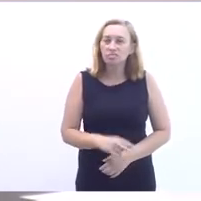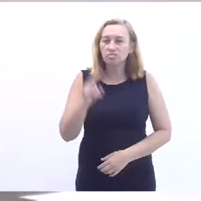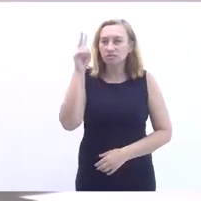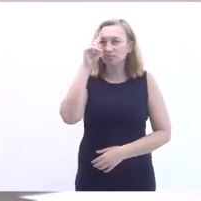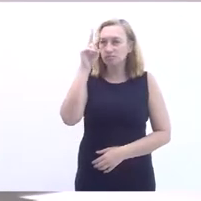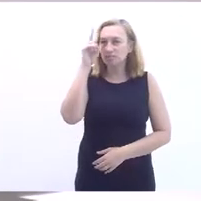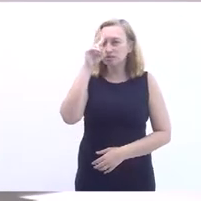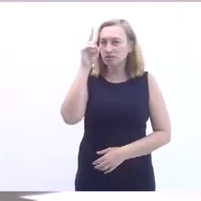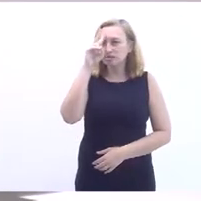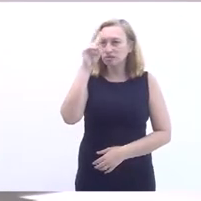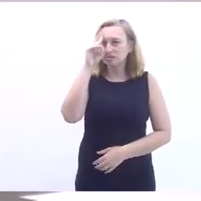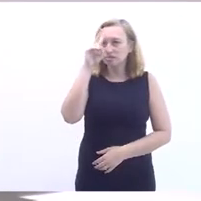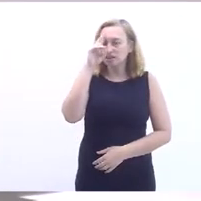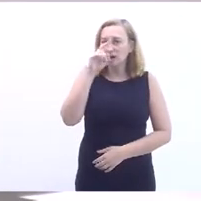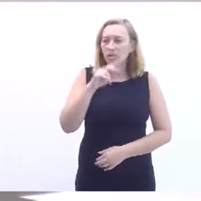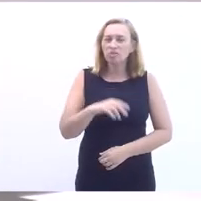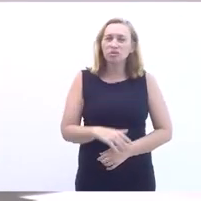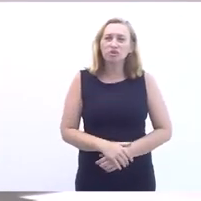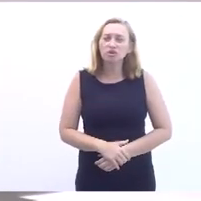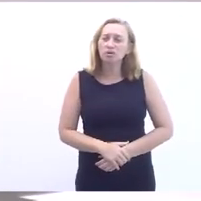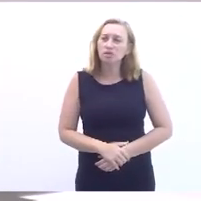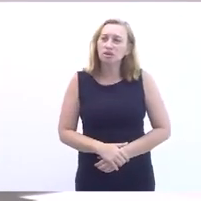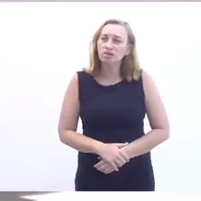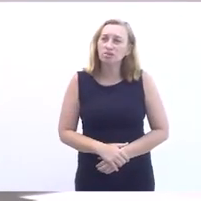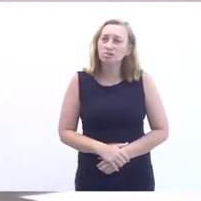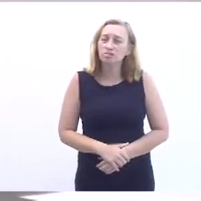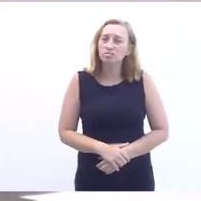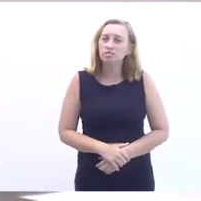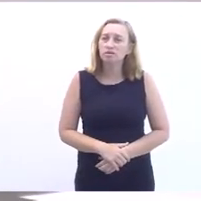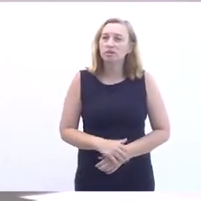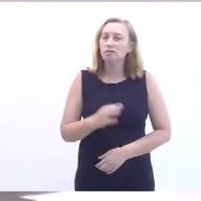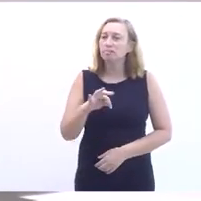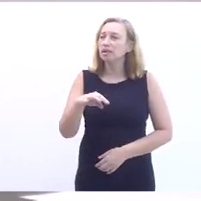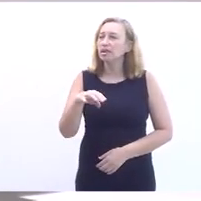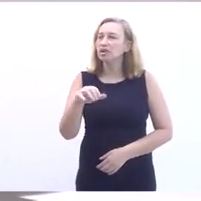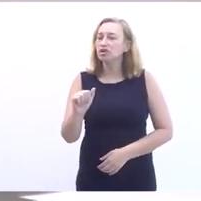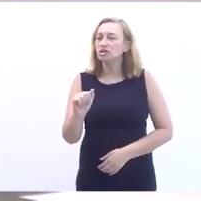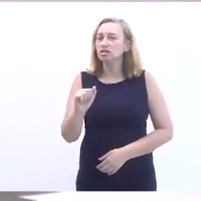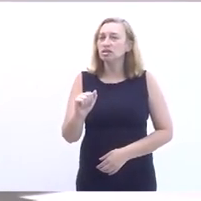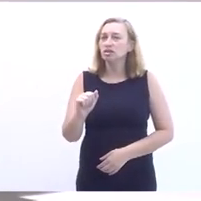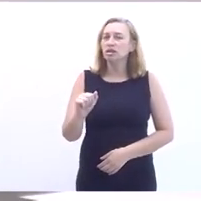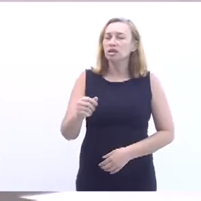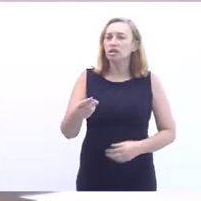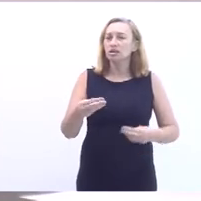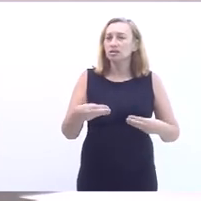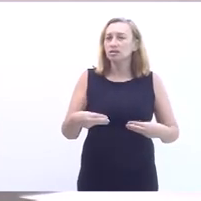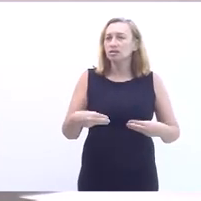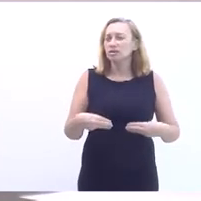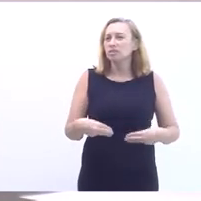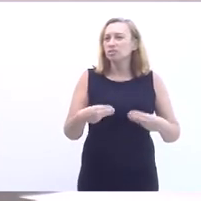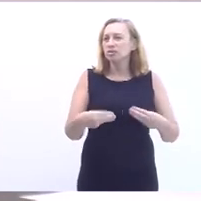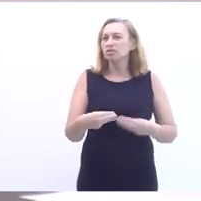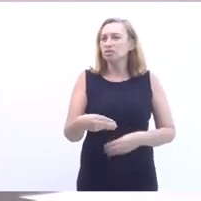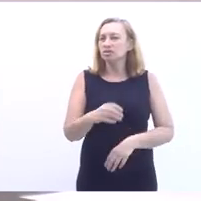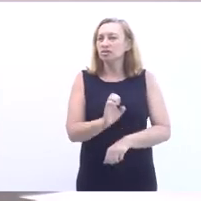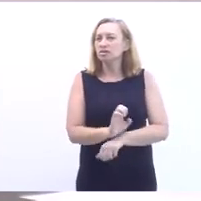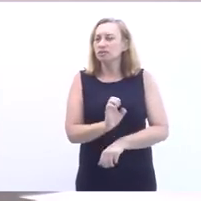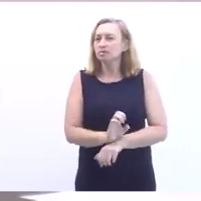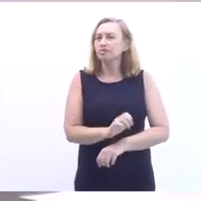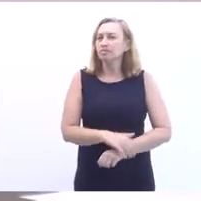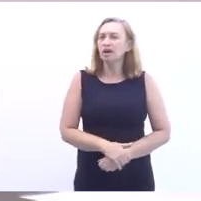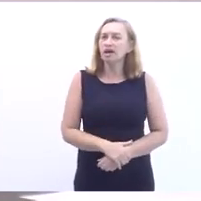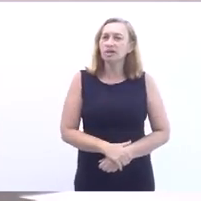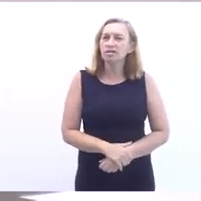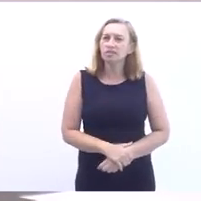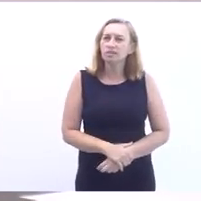eu eu fui todos anos para marcha um dos anos que eu fui para macho era Ministro de estado EA bancada a